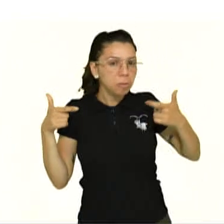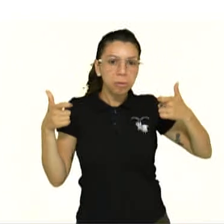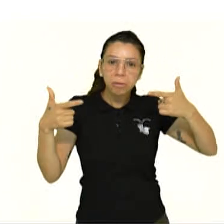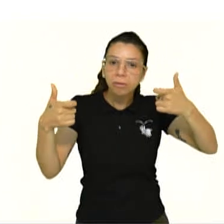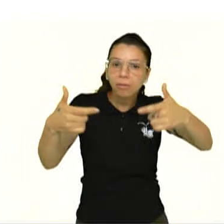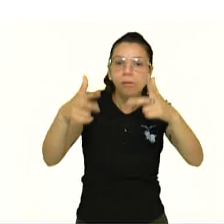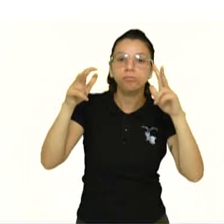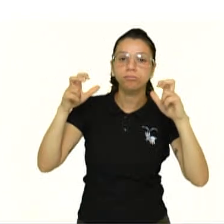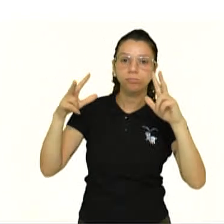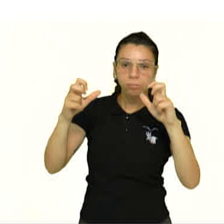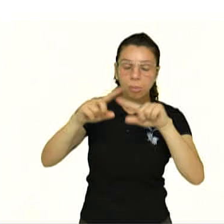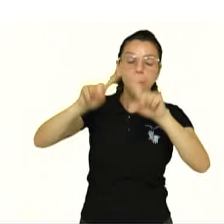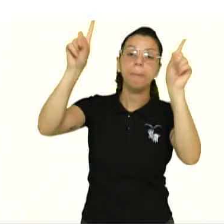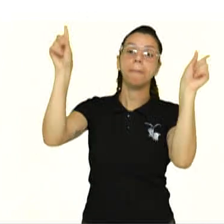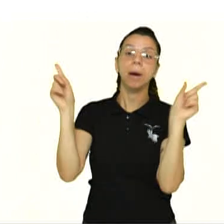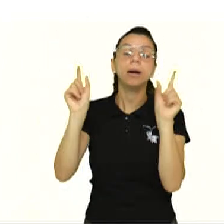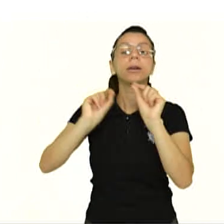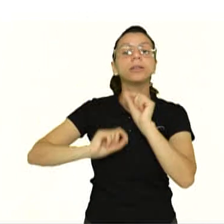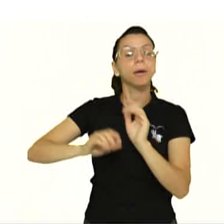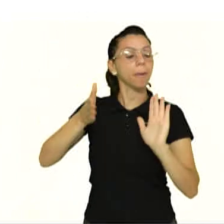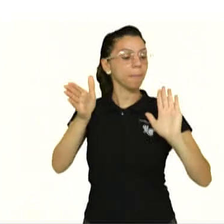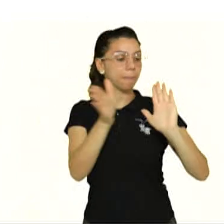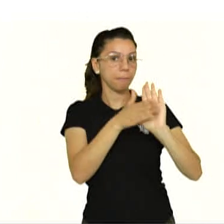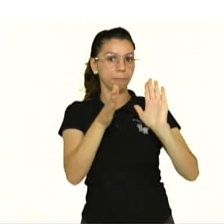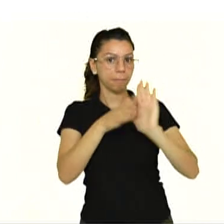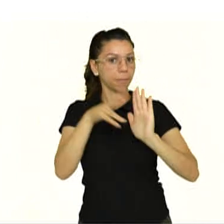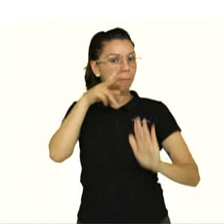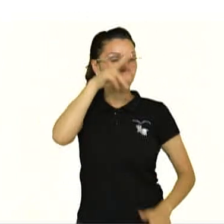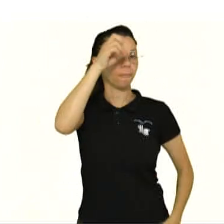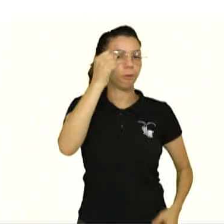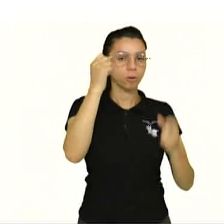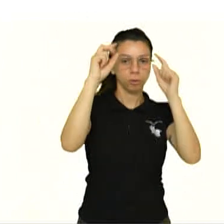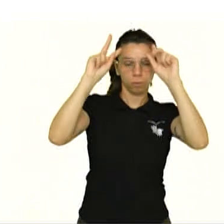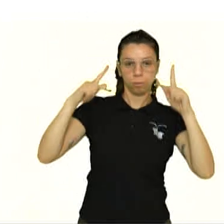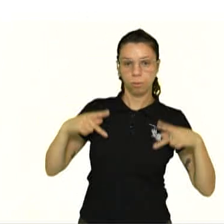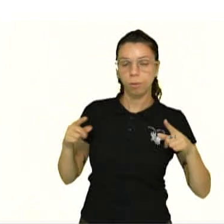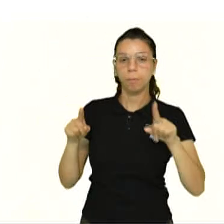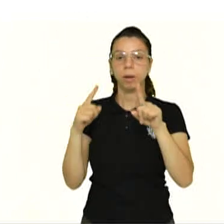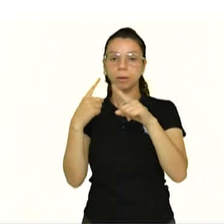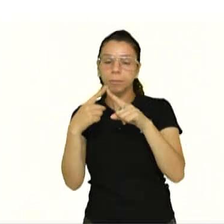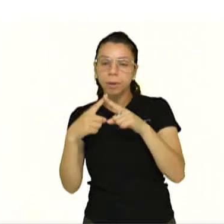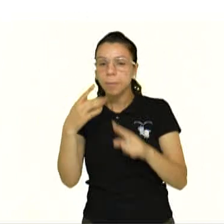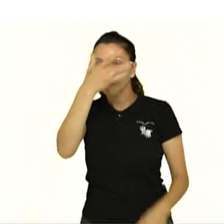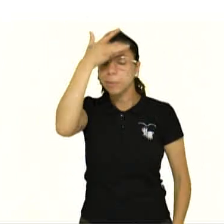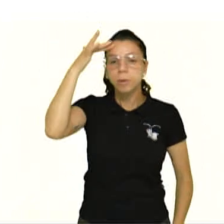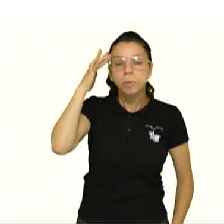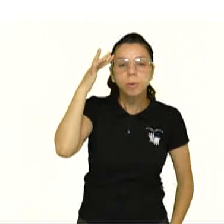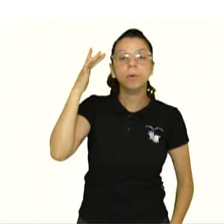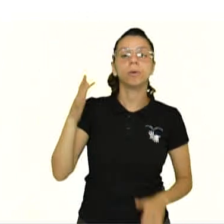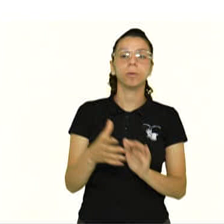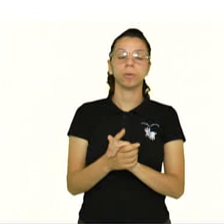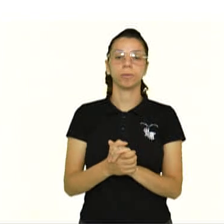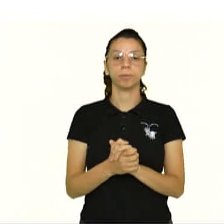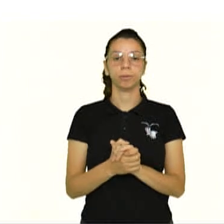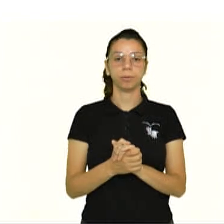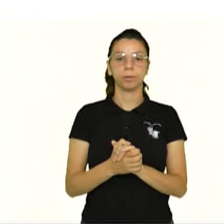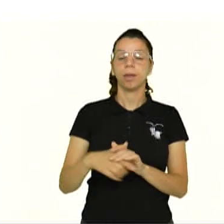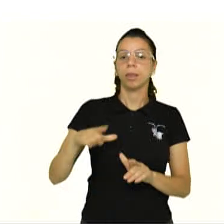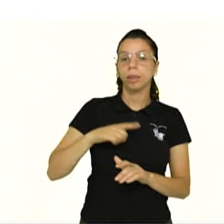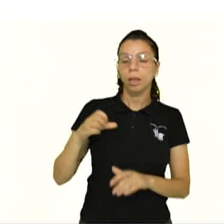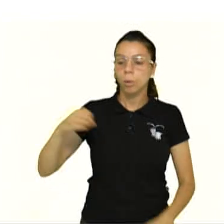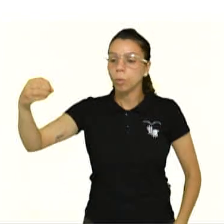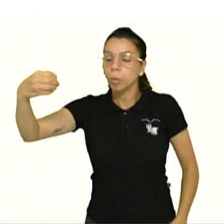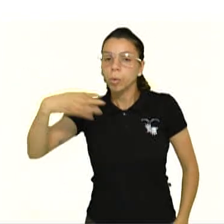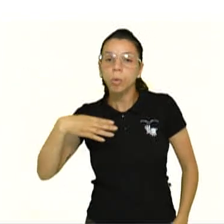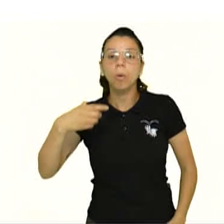esforçados. Mais do que prometia a força humana e entre gente remota, edificaram novo reino que